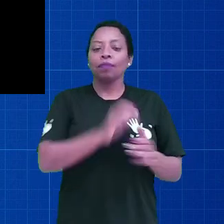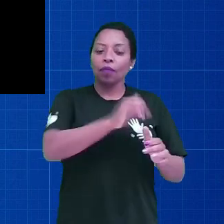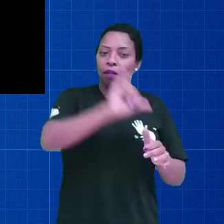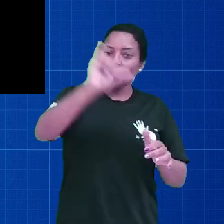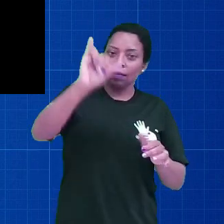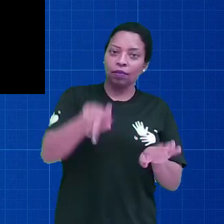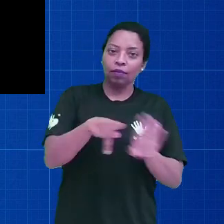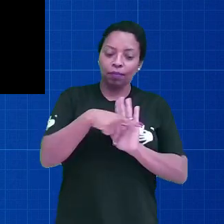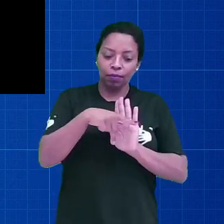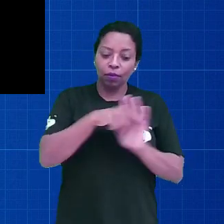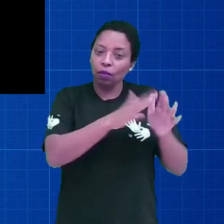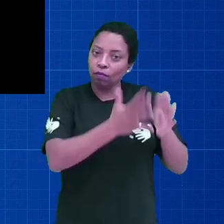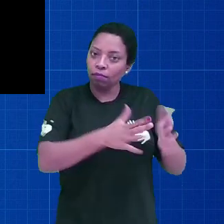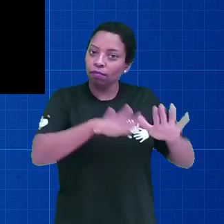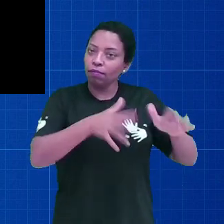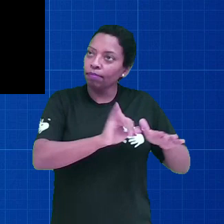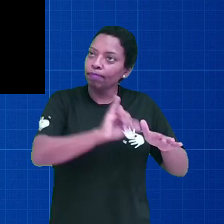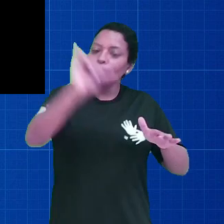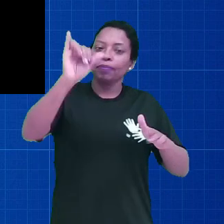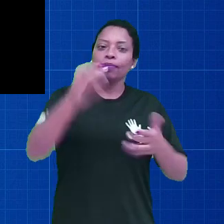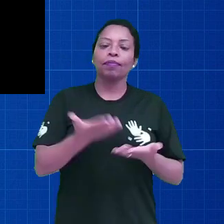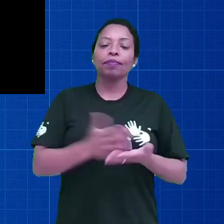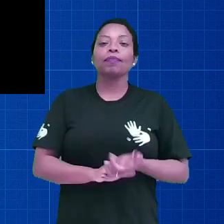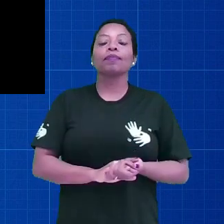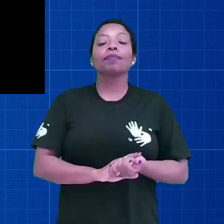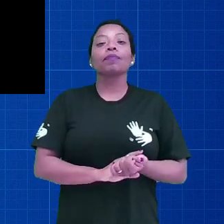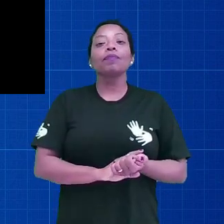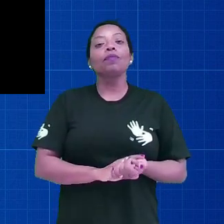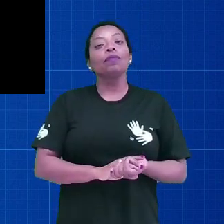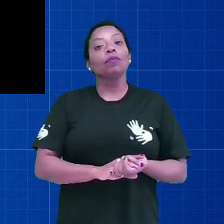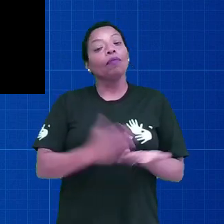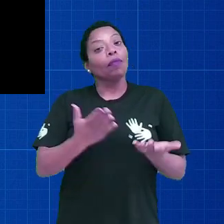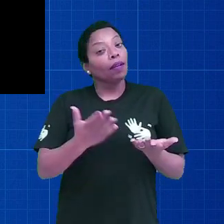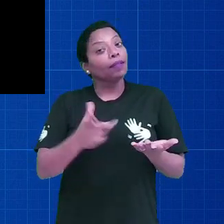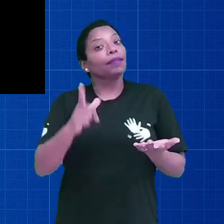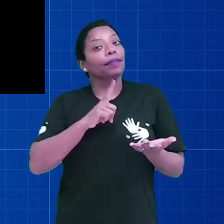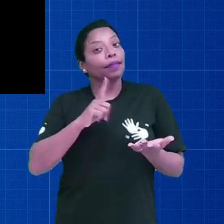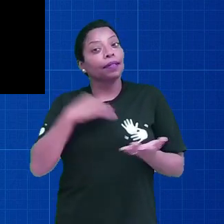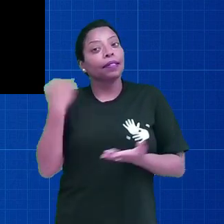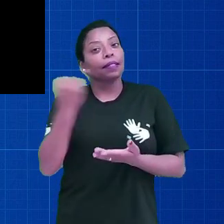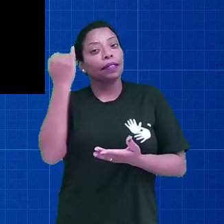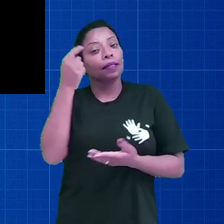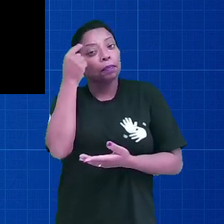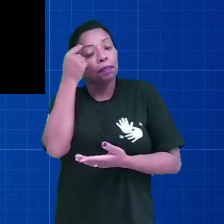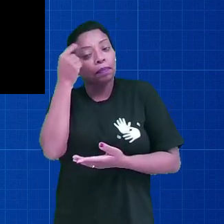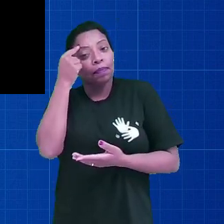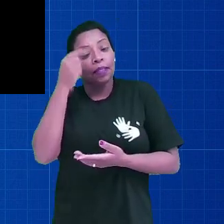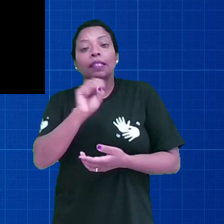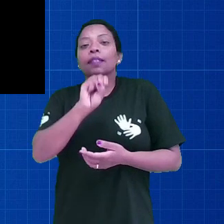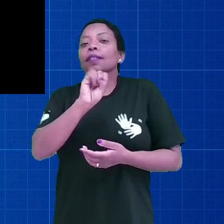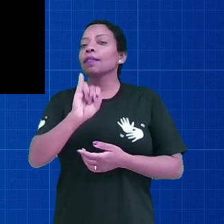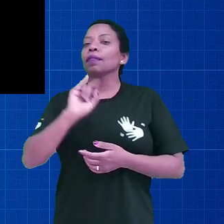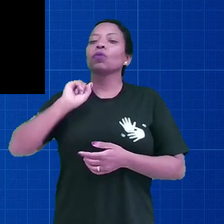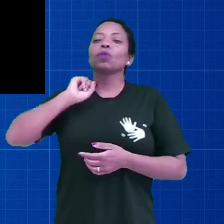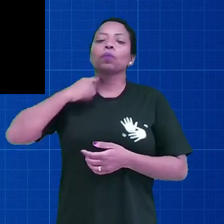aí há uma questão muito importante, que é a contaminação dos oceanos, onde a gente acaba